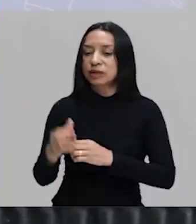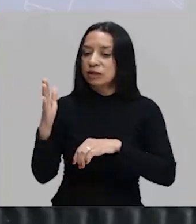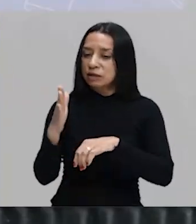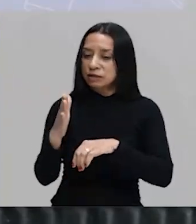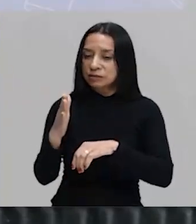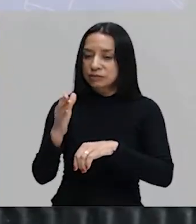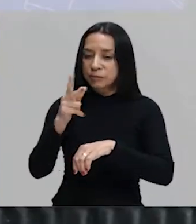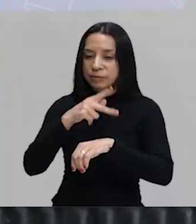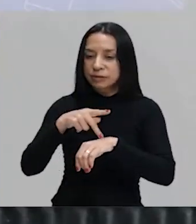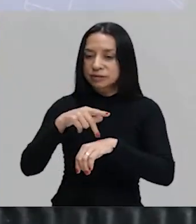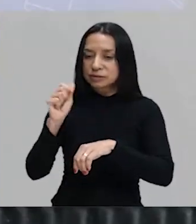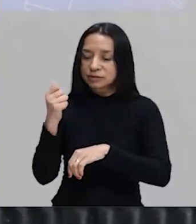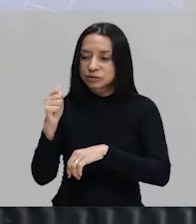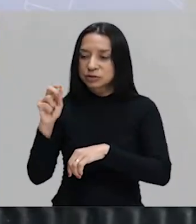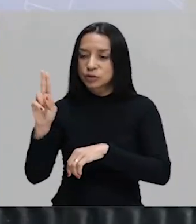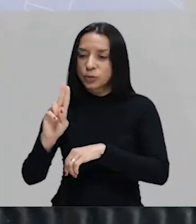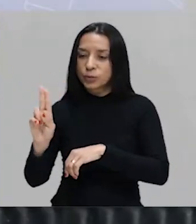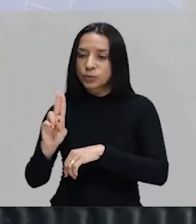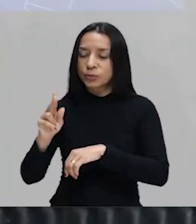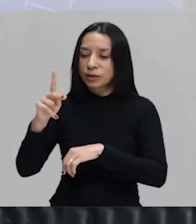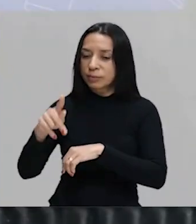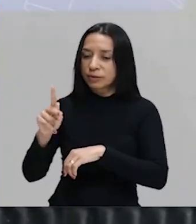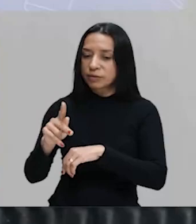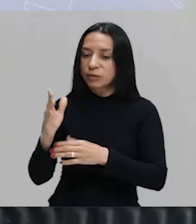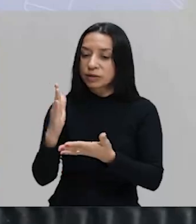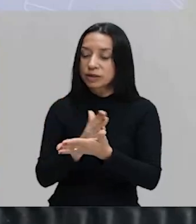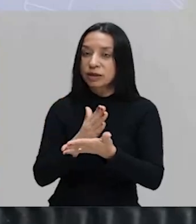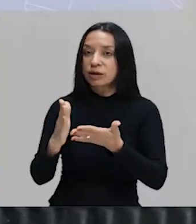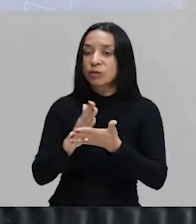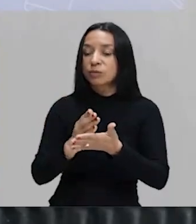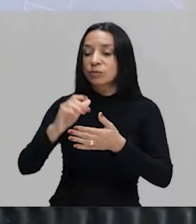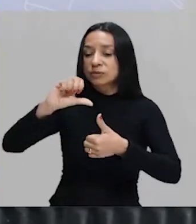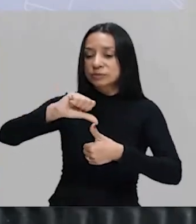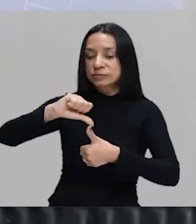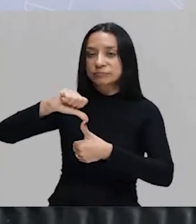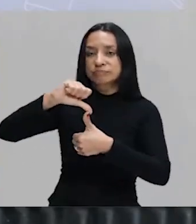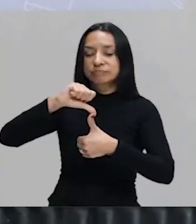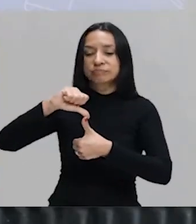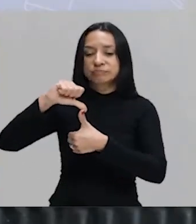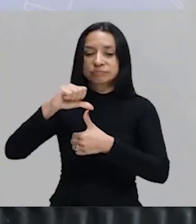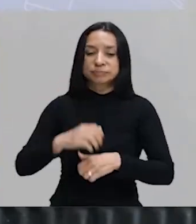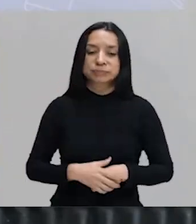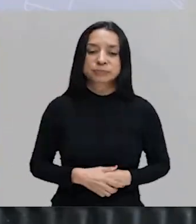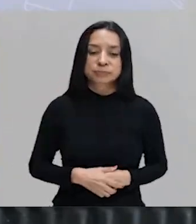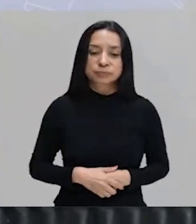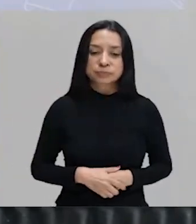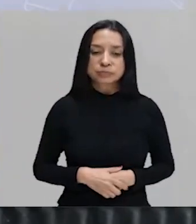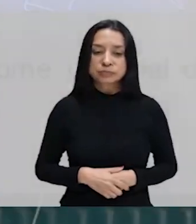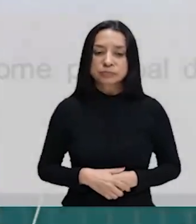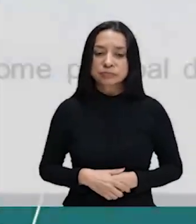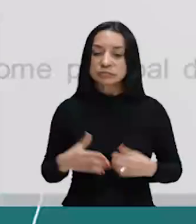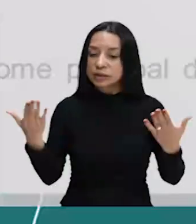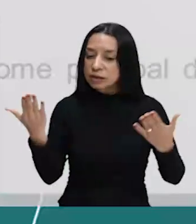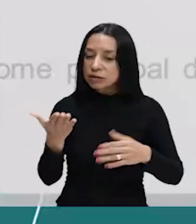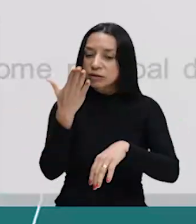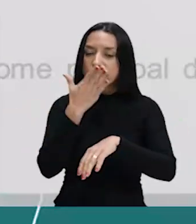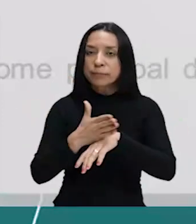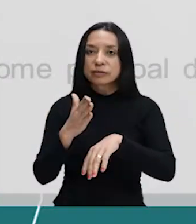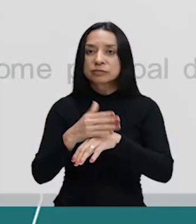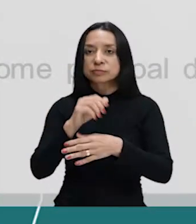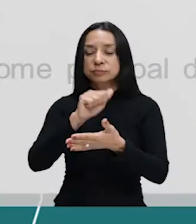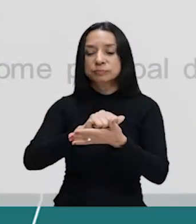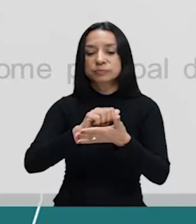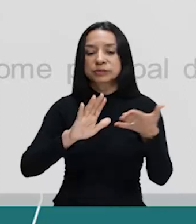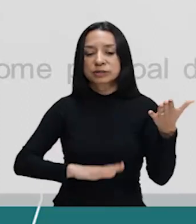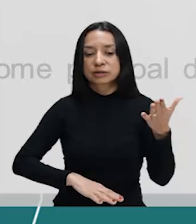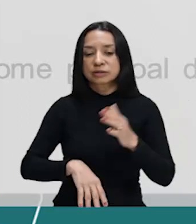América Central. Vamos lá. Vamos para os exercícios, tá? Então, questão 1 é uma